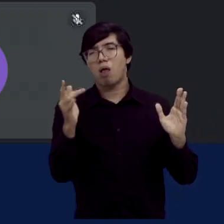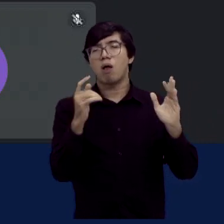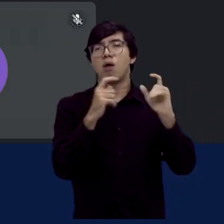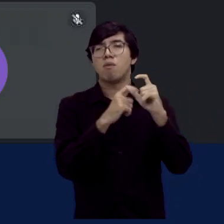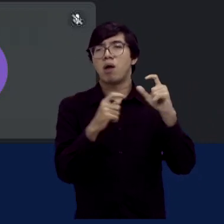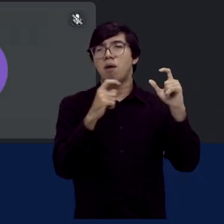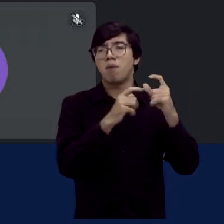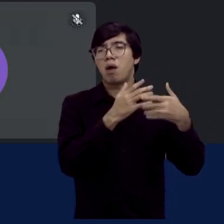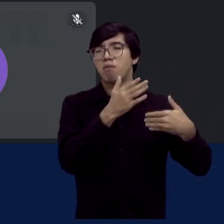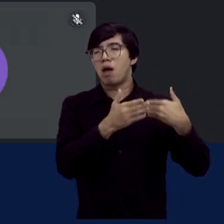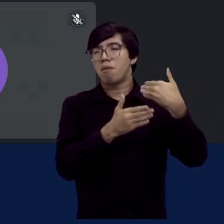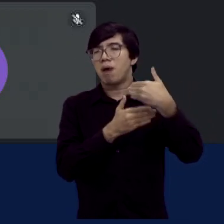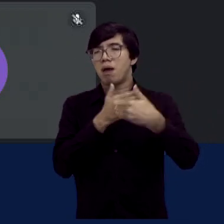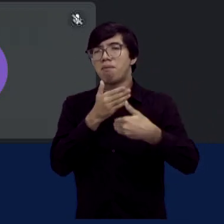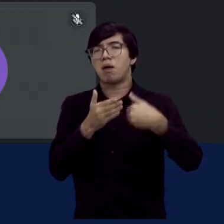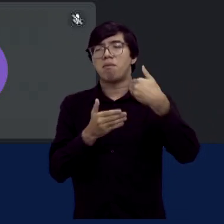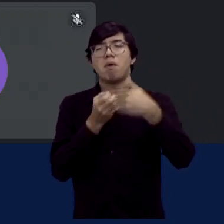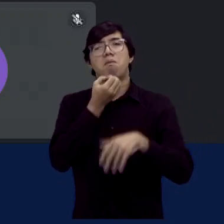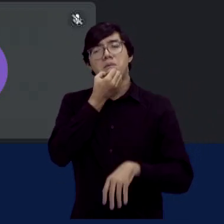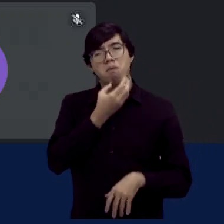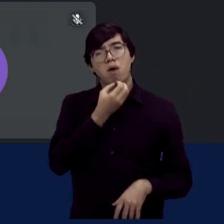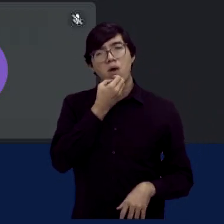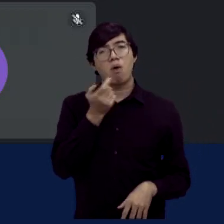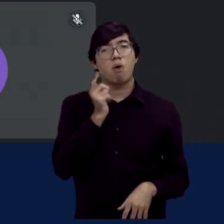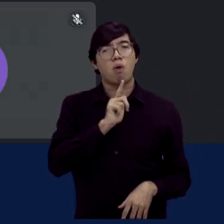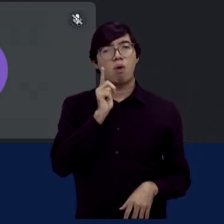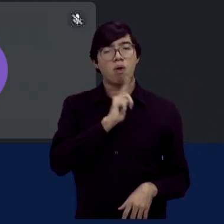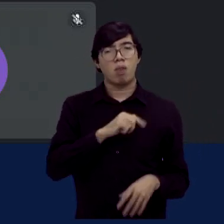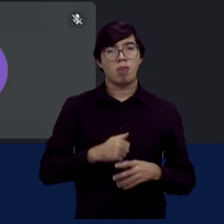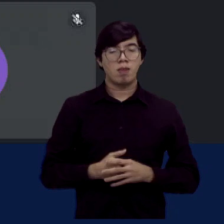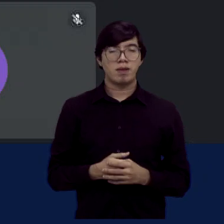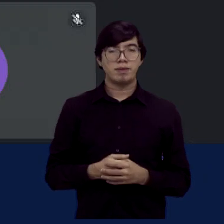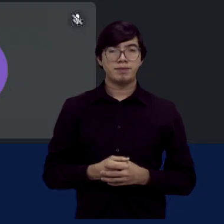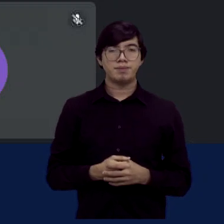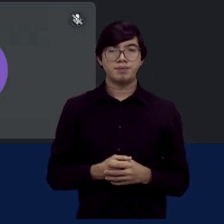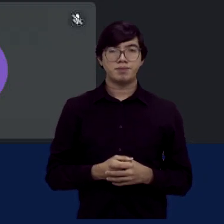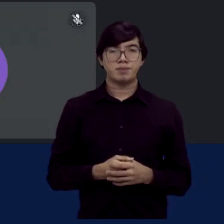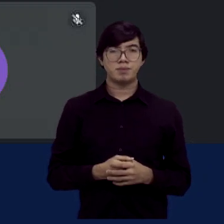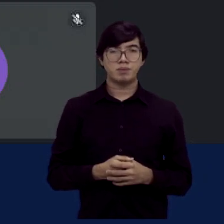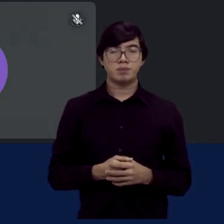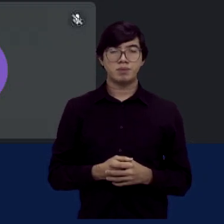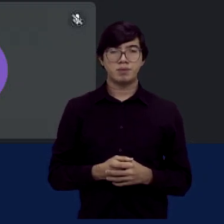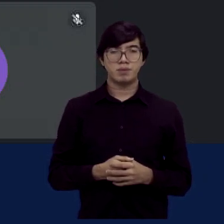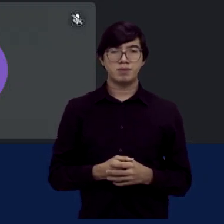fazer com que o quadrinho pareça... A história pareça, como é que se diz?